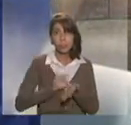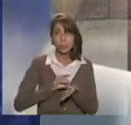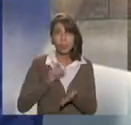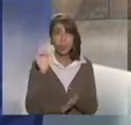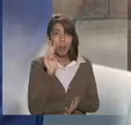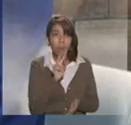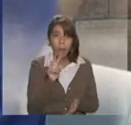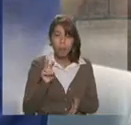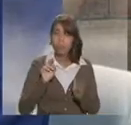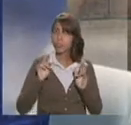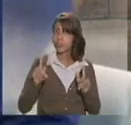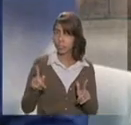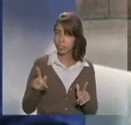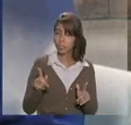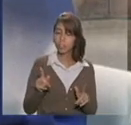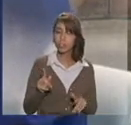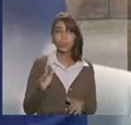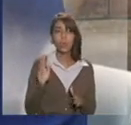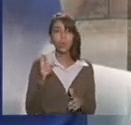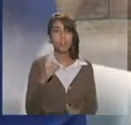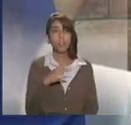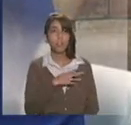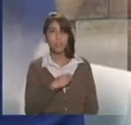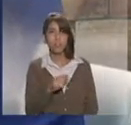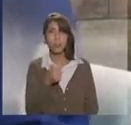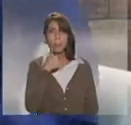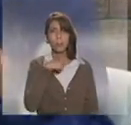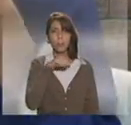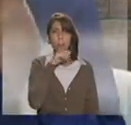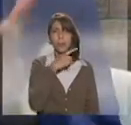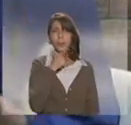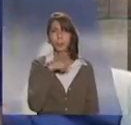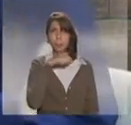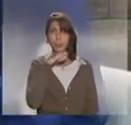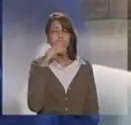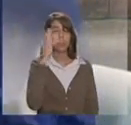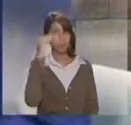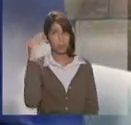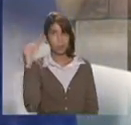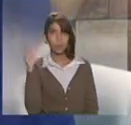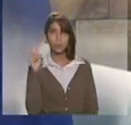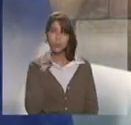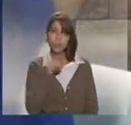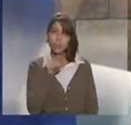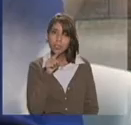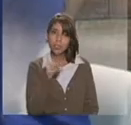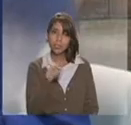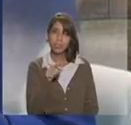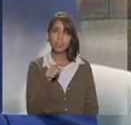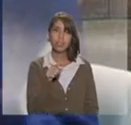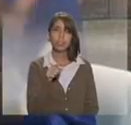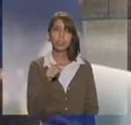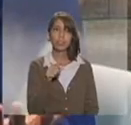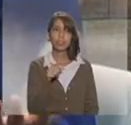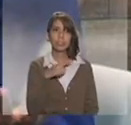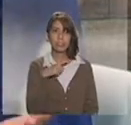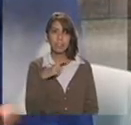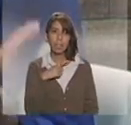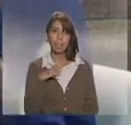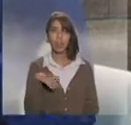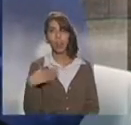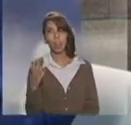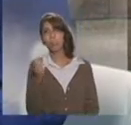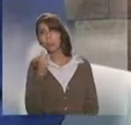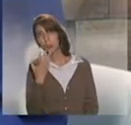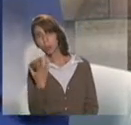é sendo filho de dois grandes peixes como eu disse lucinha lins e evando lins isso tem um lado bom e um